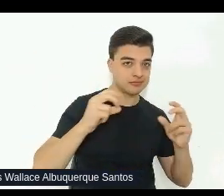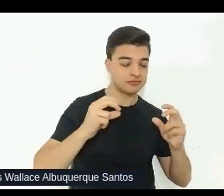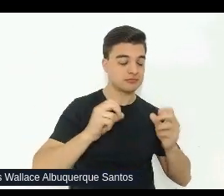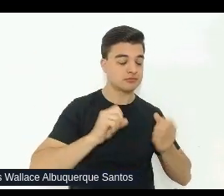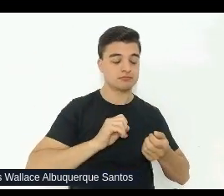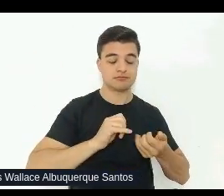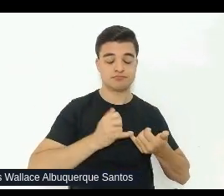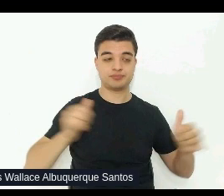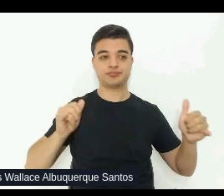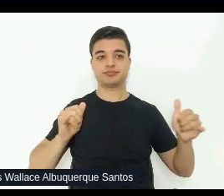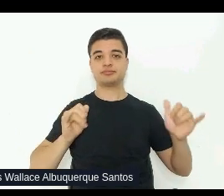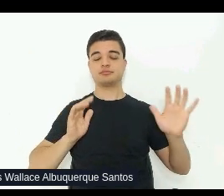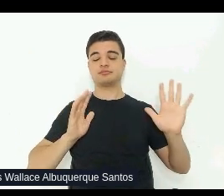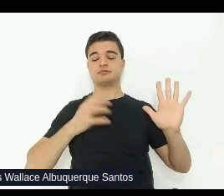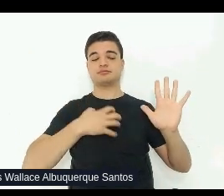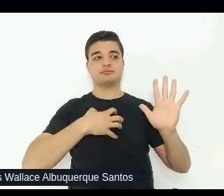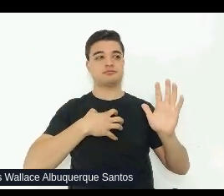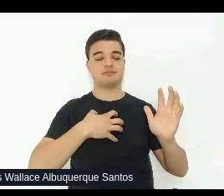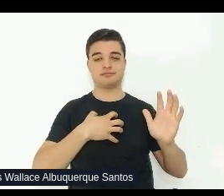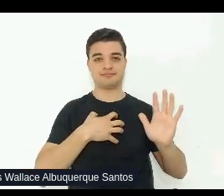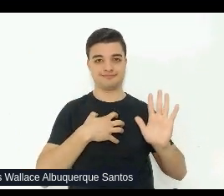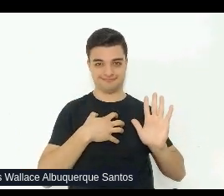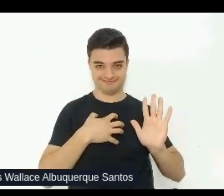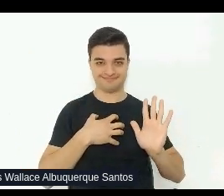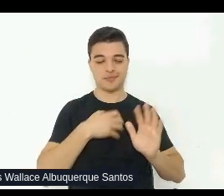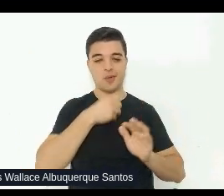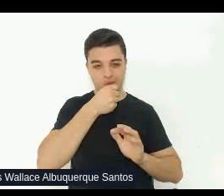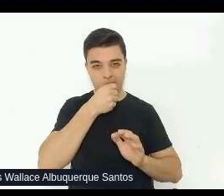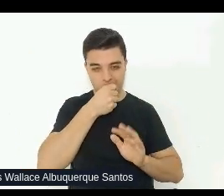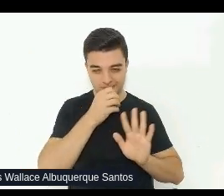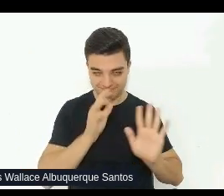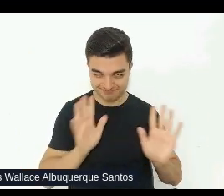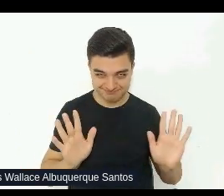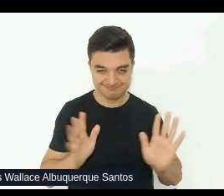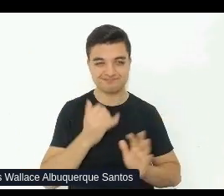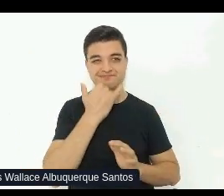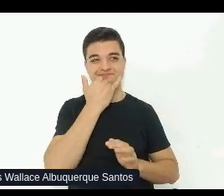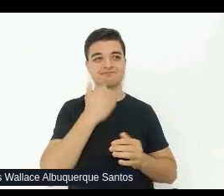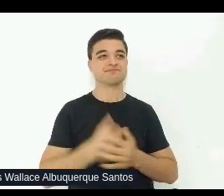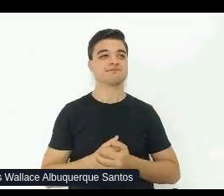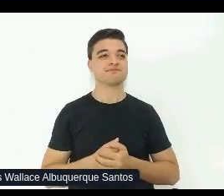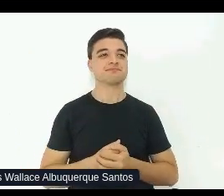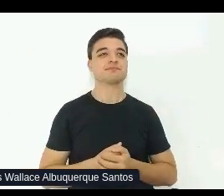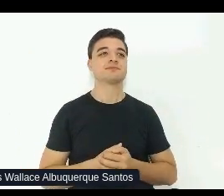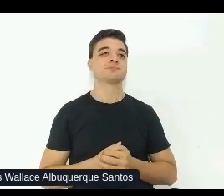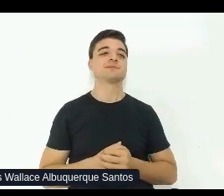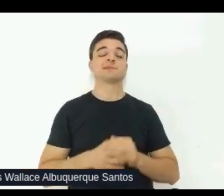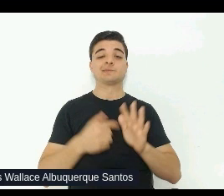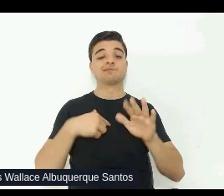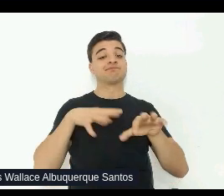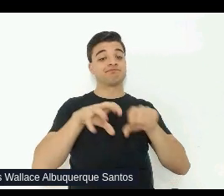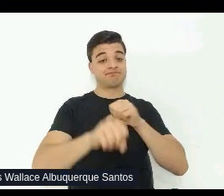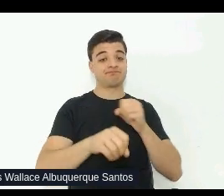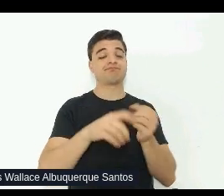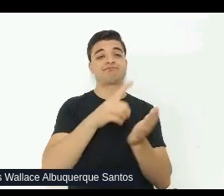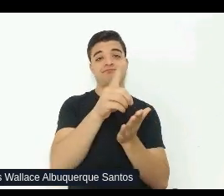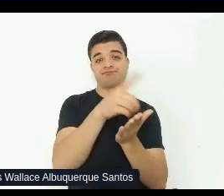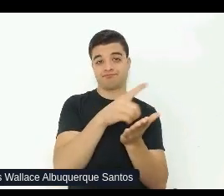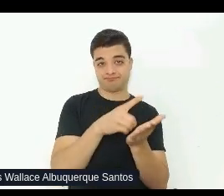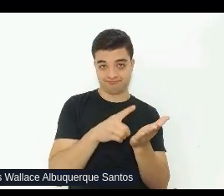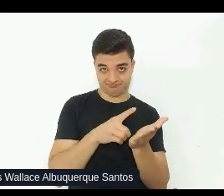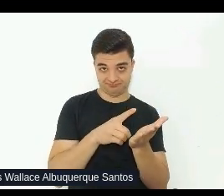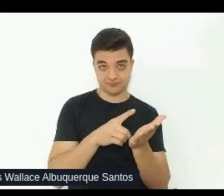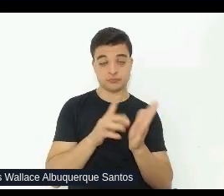eu estou querendo ficar gripado. Mas vamos lá, vai dar tudo certo. E aí, depois da minha formação, né, em design, eu fui fazer um